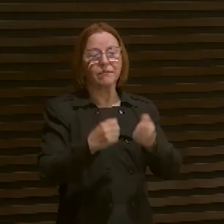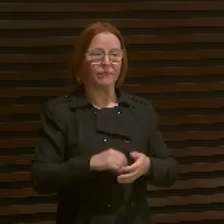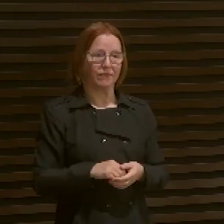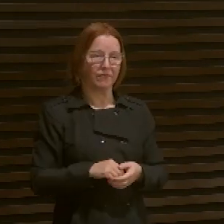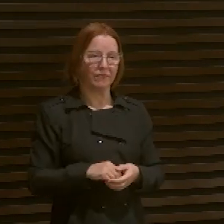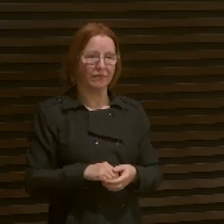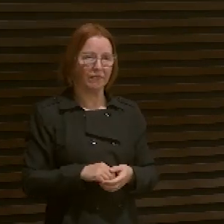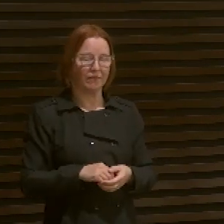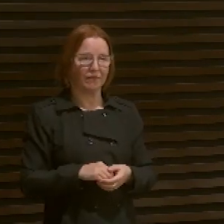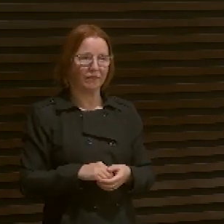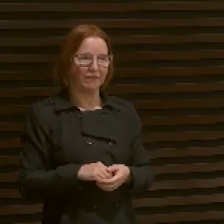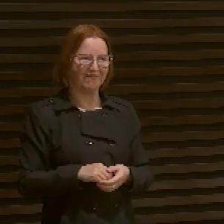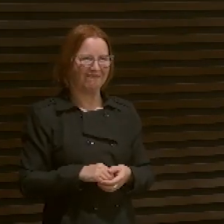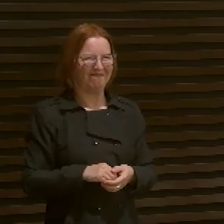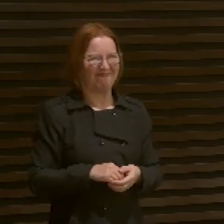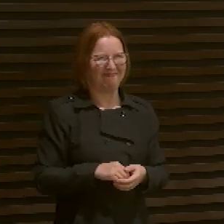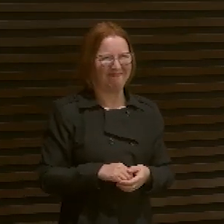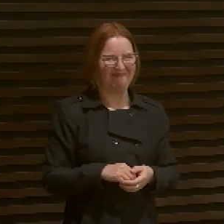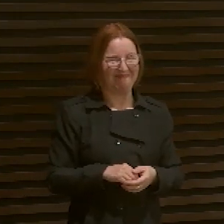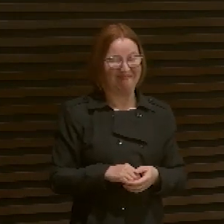Eram socialistas.